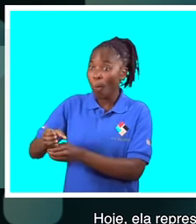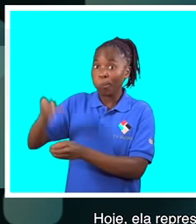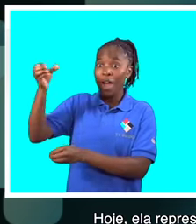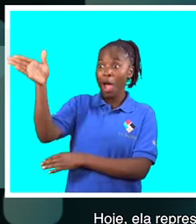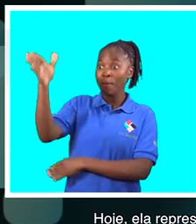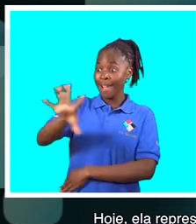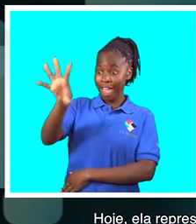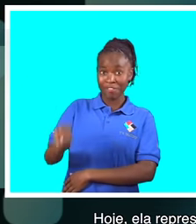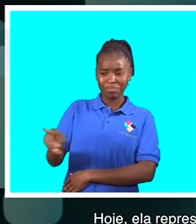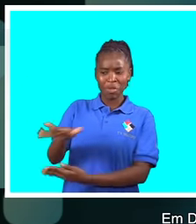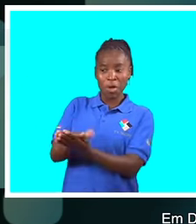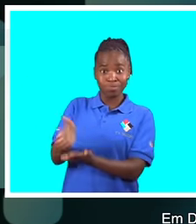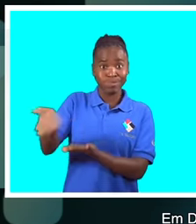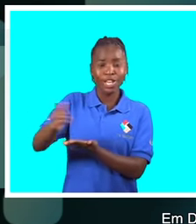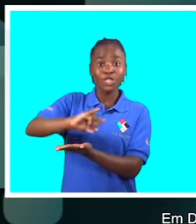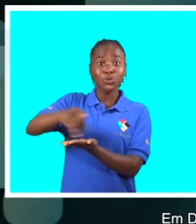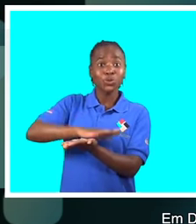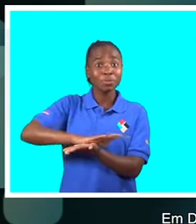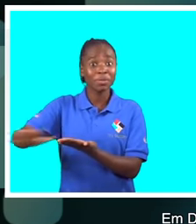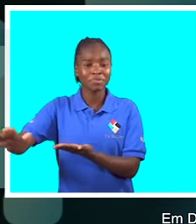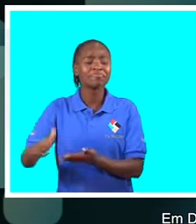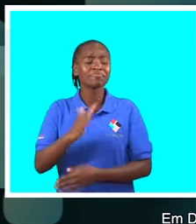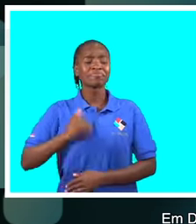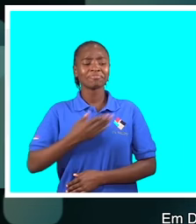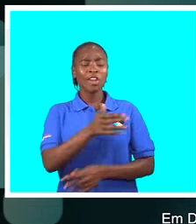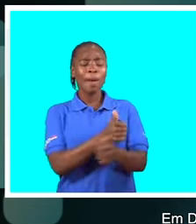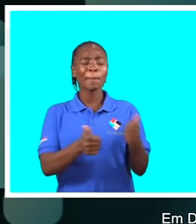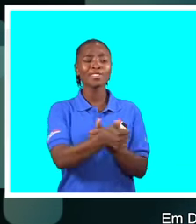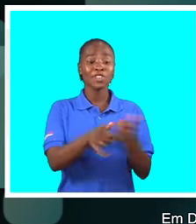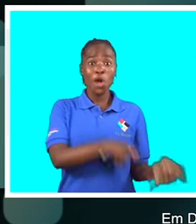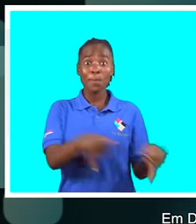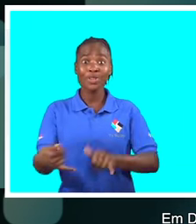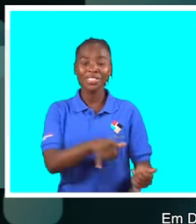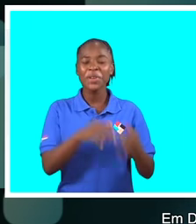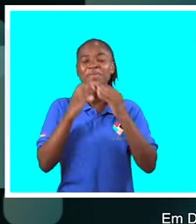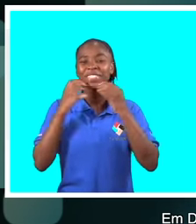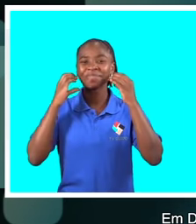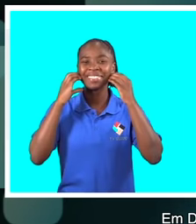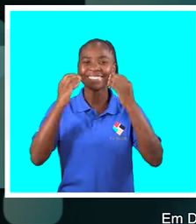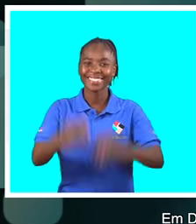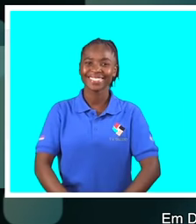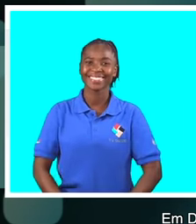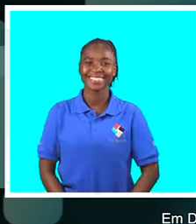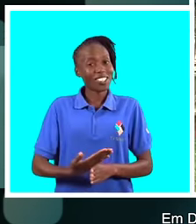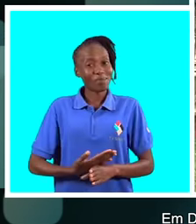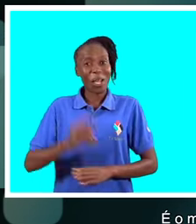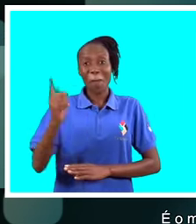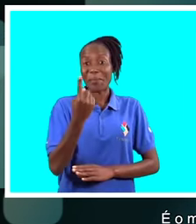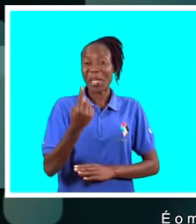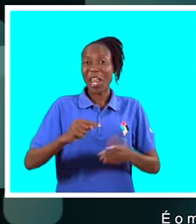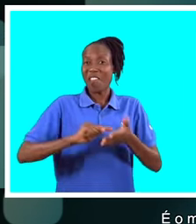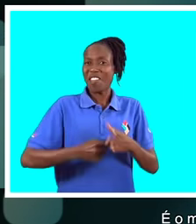moçambicanos em desfiles de moda. Em dezembro último, ele levou a bandeira nacional em Joanesburg, na África do Sul.